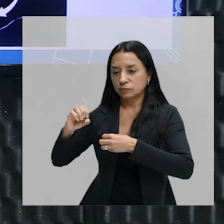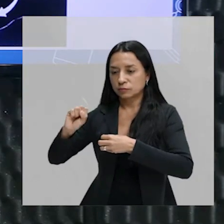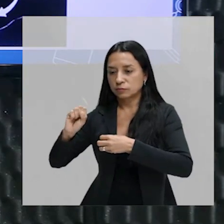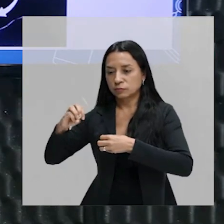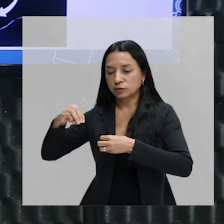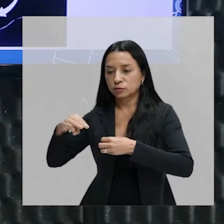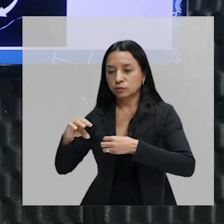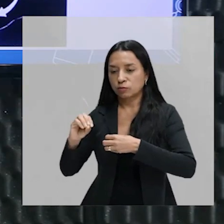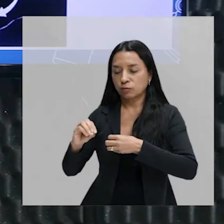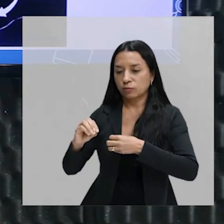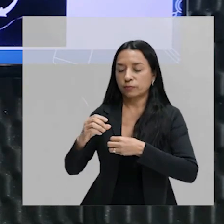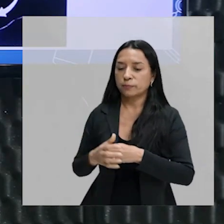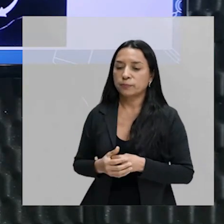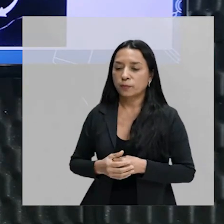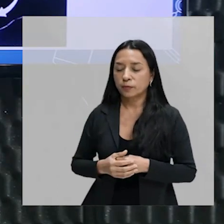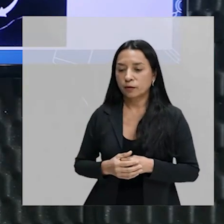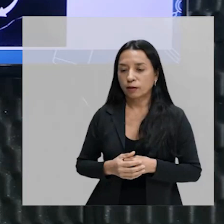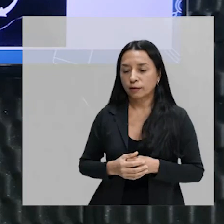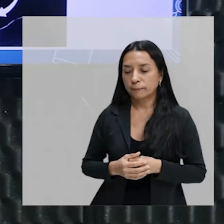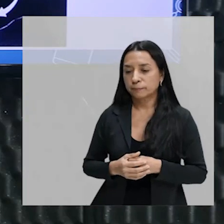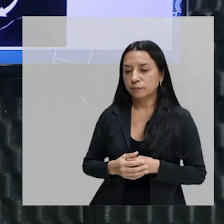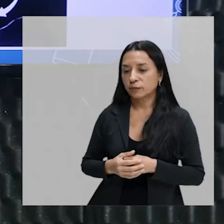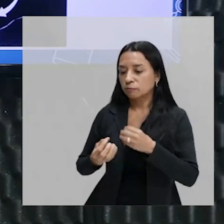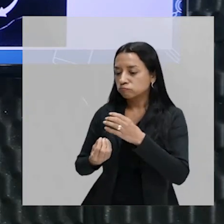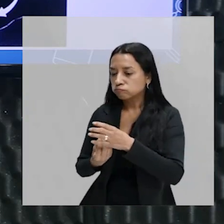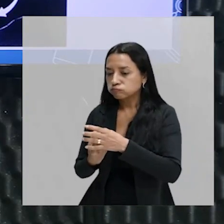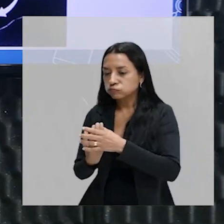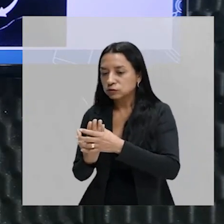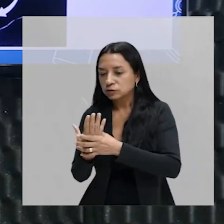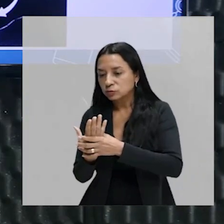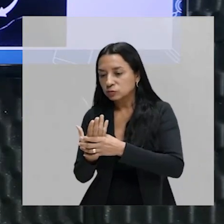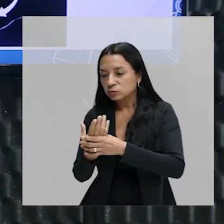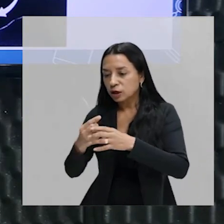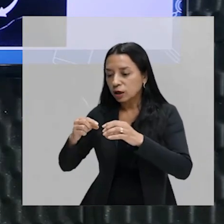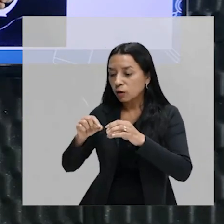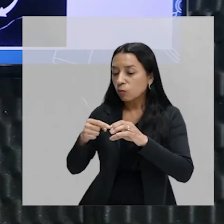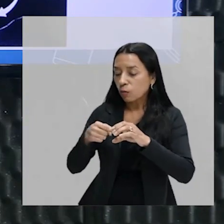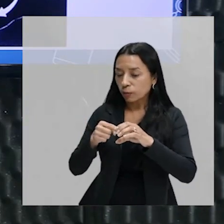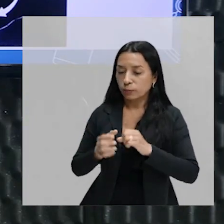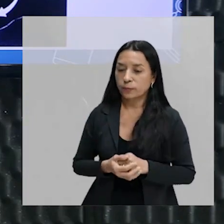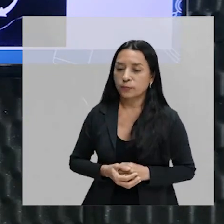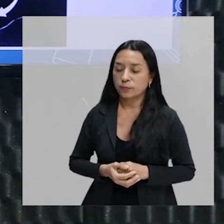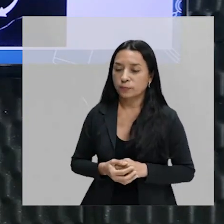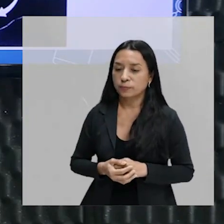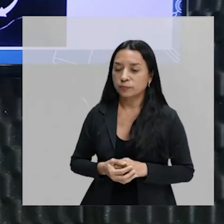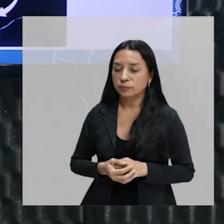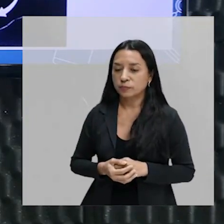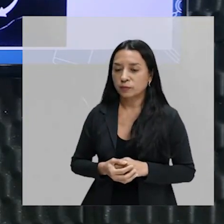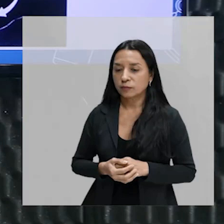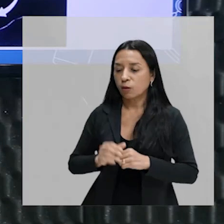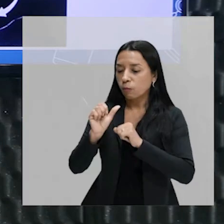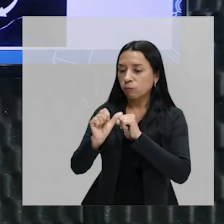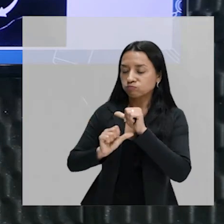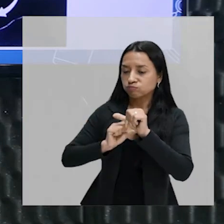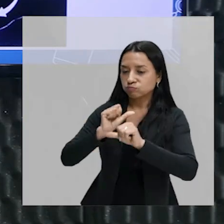contém uma enzima que vai ajudar esse espermatozoide a fecundar o óvulo isso aqui é o processo de diferenciação da espermatite para